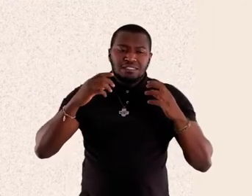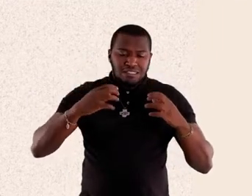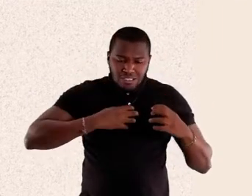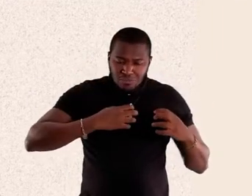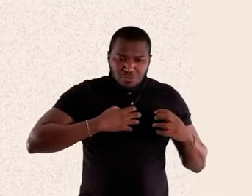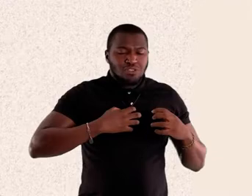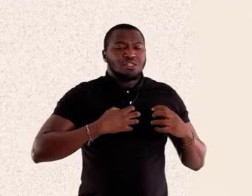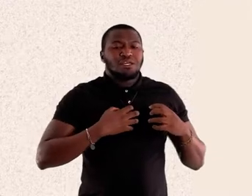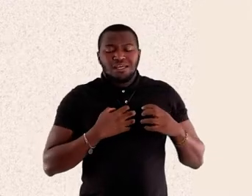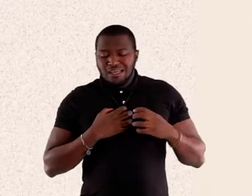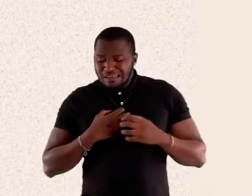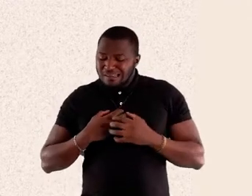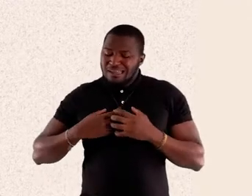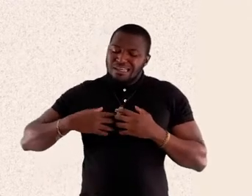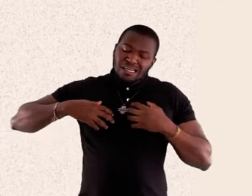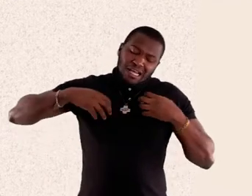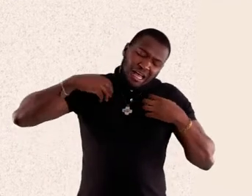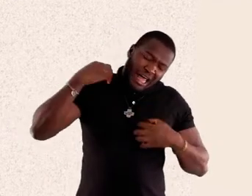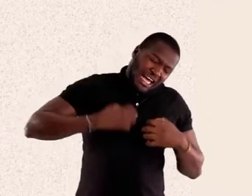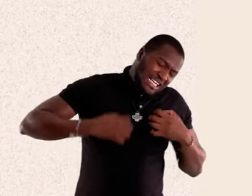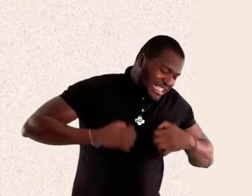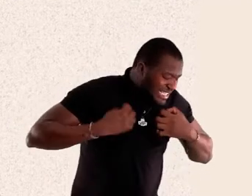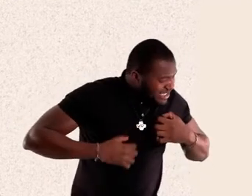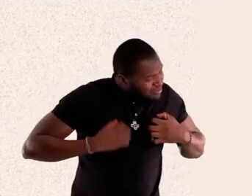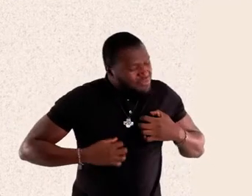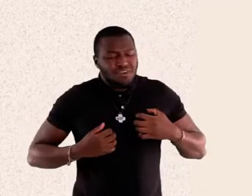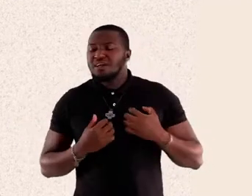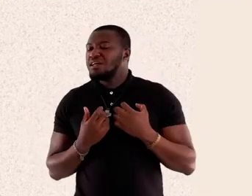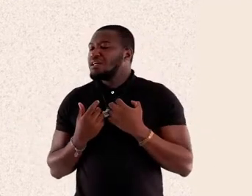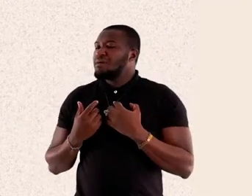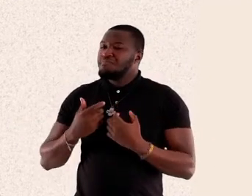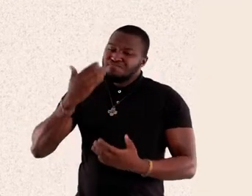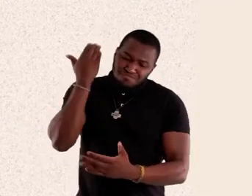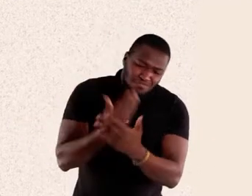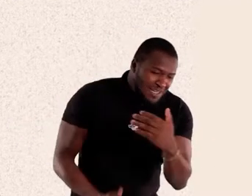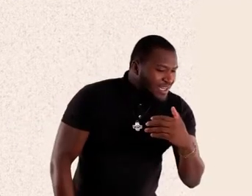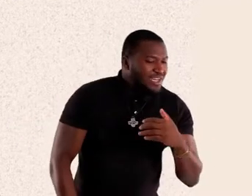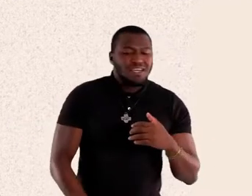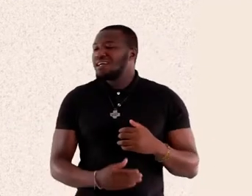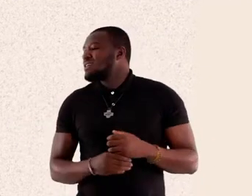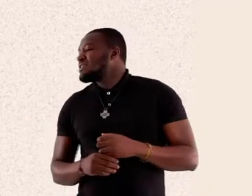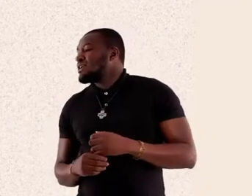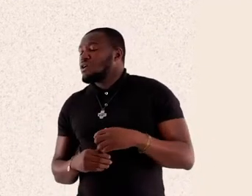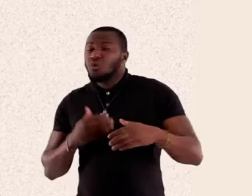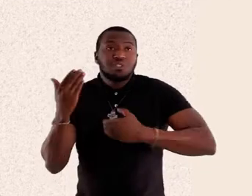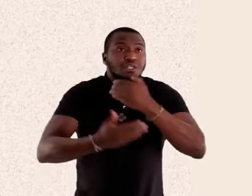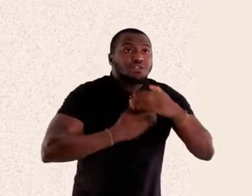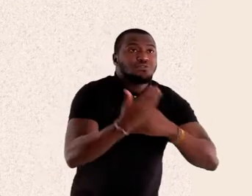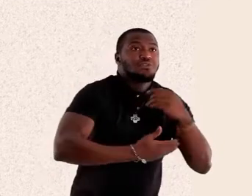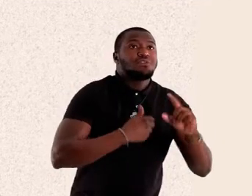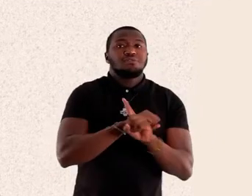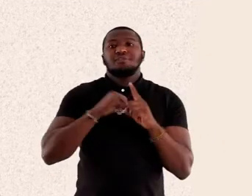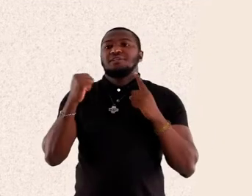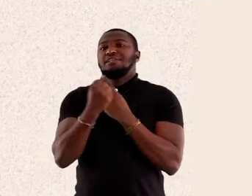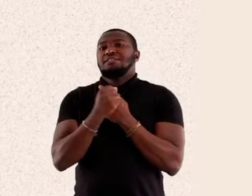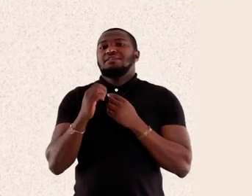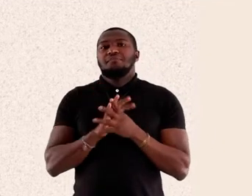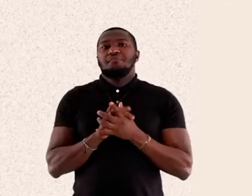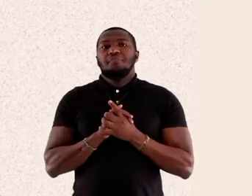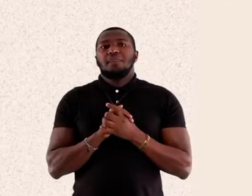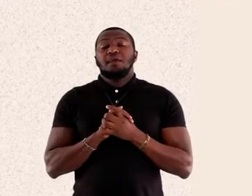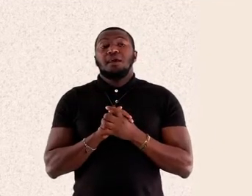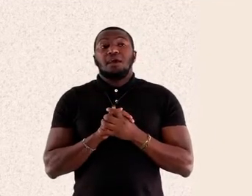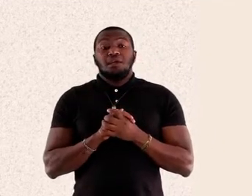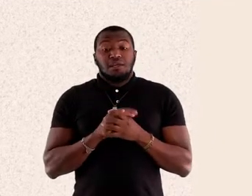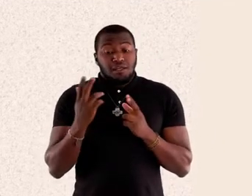alguma frustração alguma ameaça relacionada Às nossas conexões sociais bom então